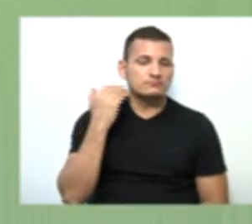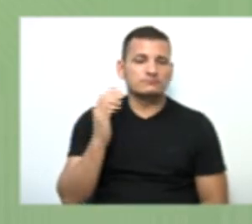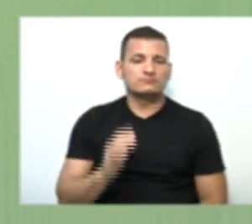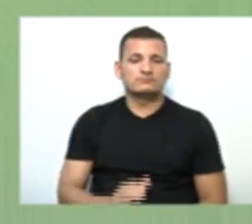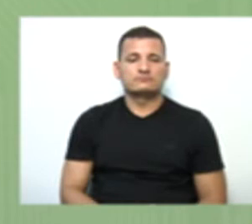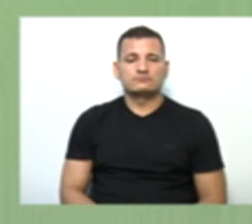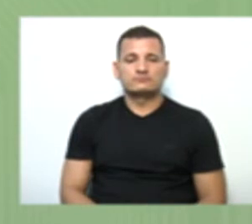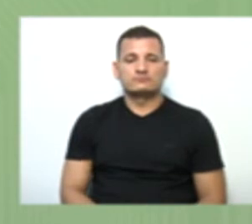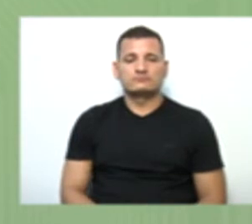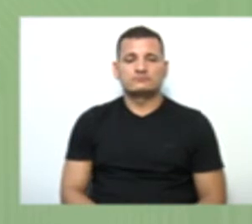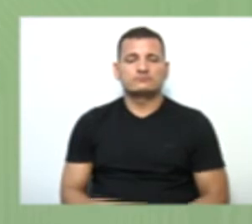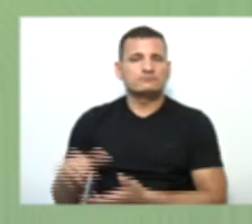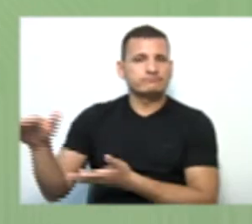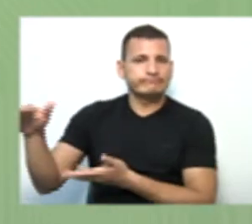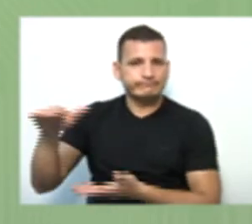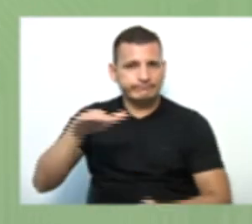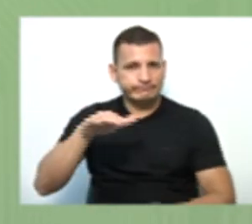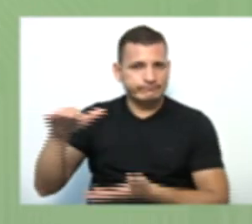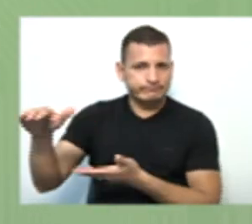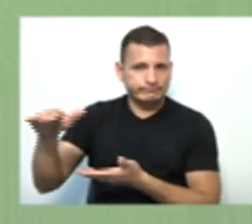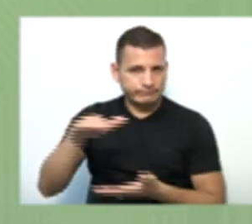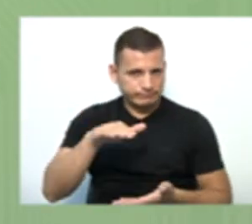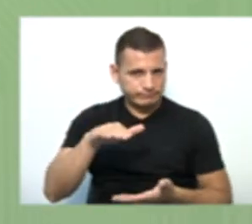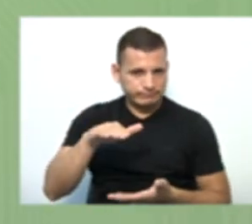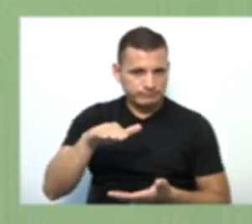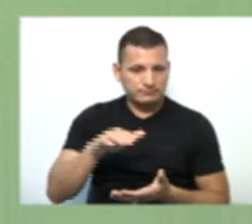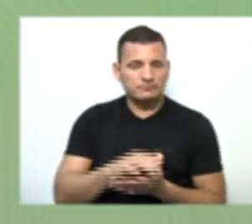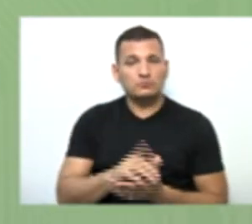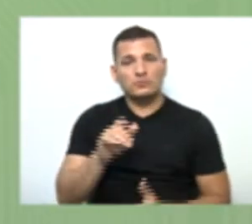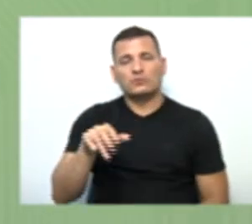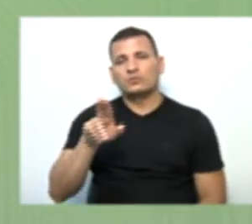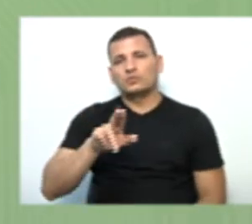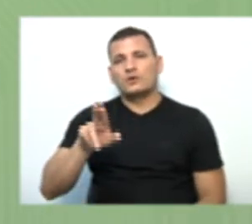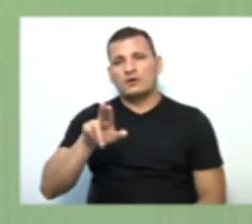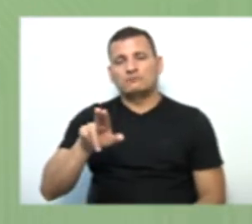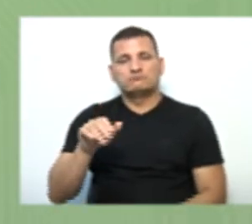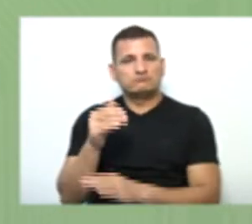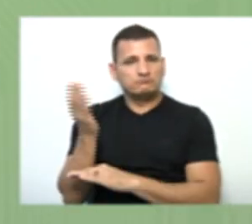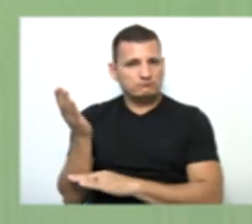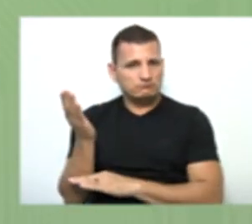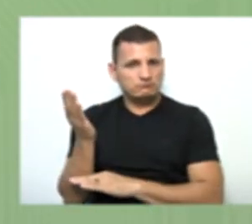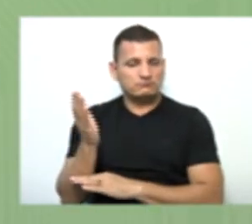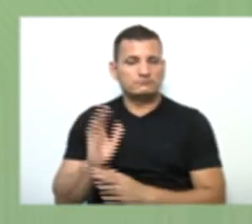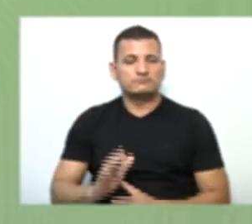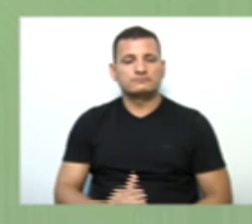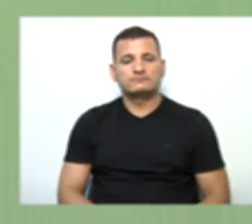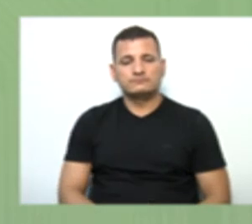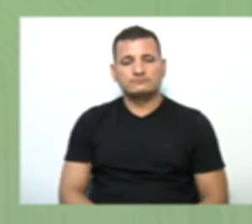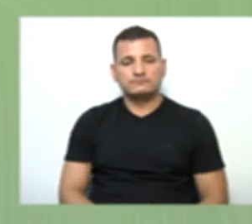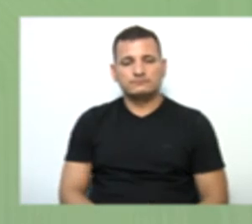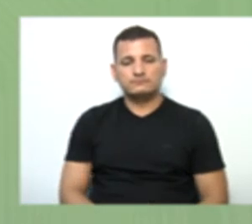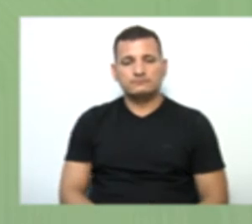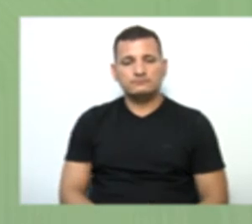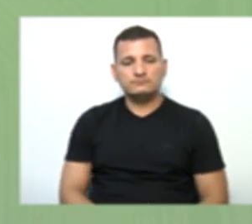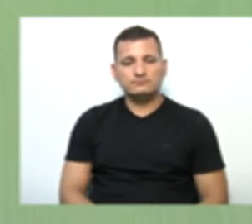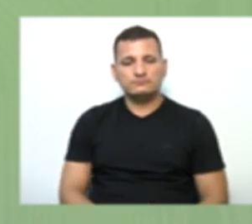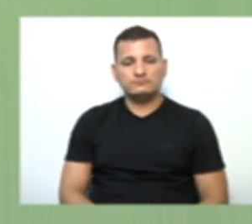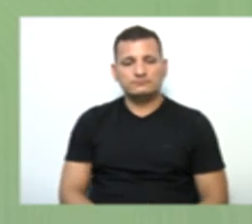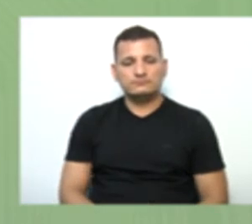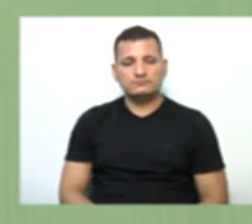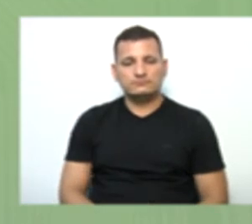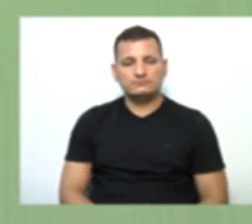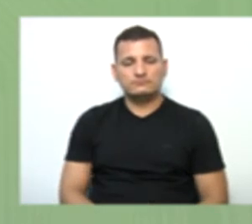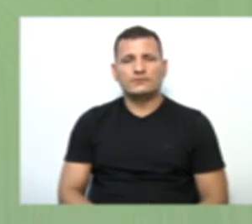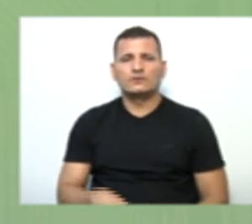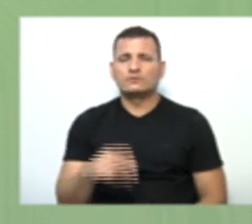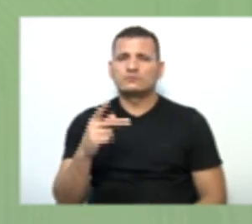os fornecedores, né? Que são os usuários externos, perdão. Sua posição